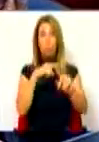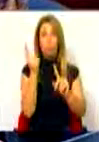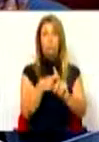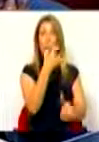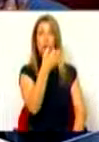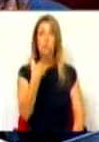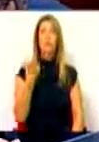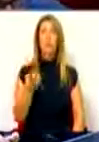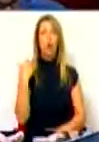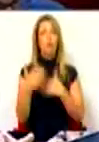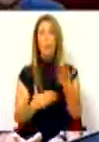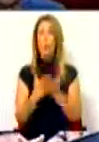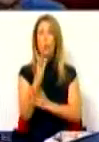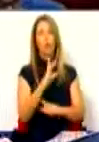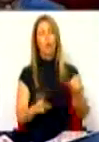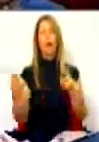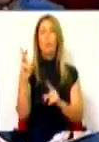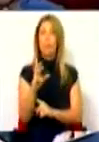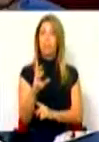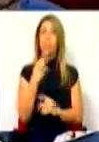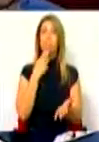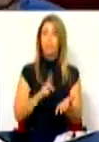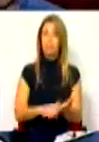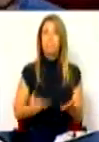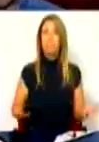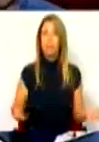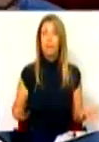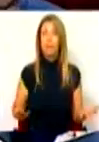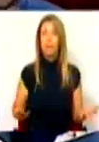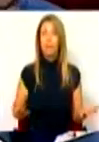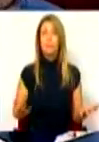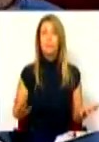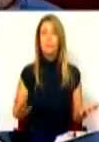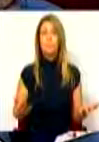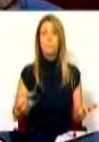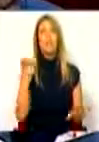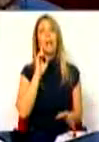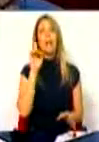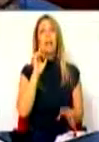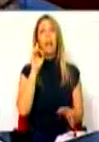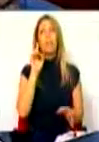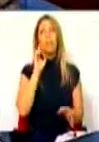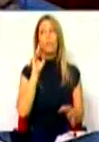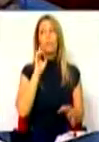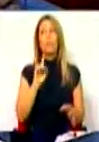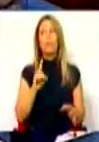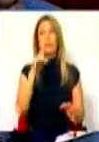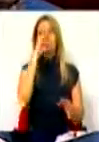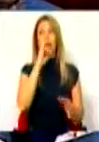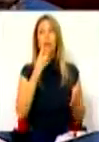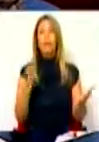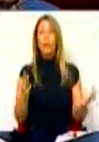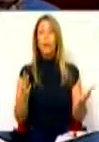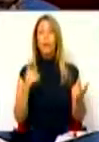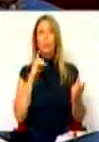irá continuar a aumentar. E é verdade que é importante recuperarmos o déficit de